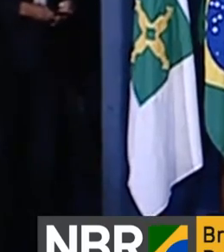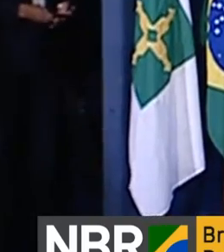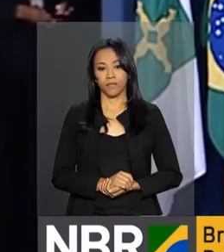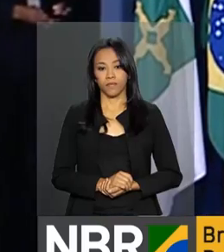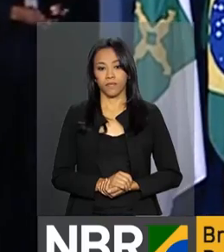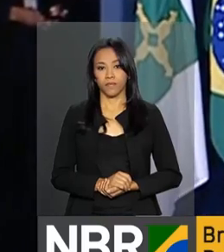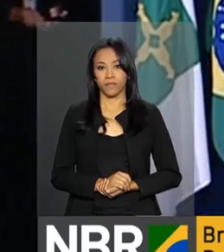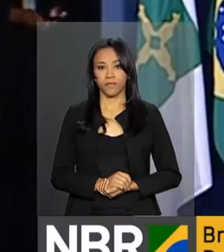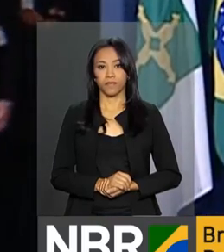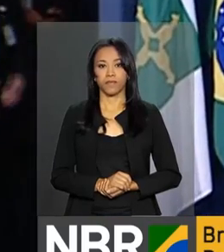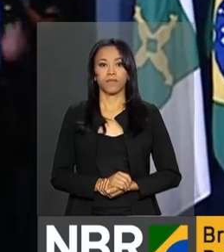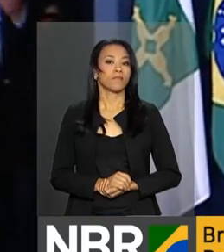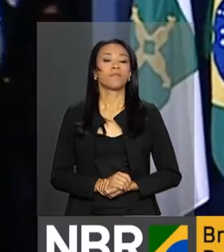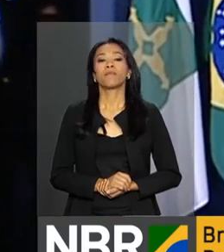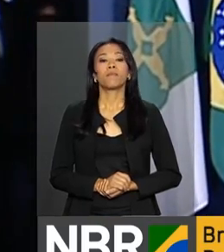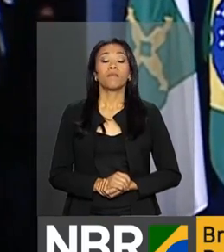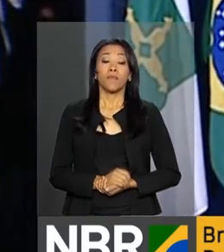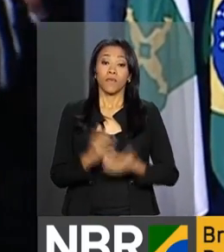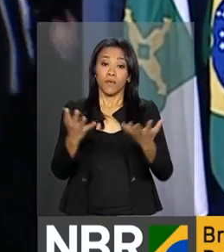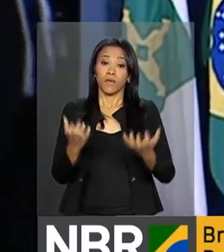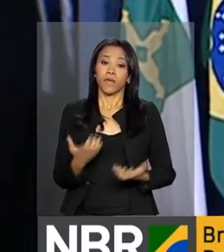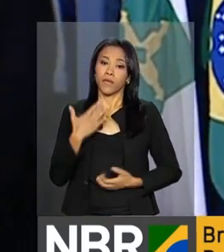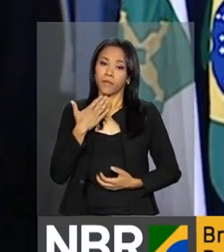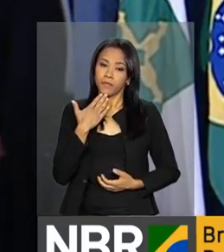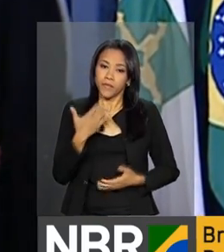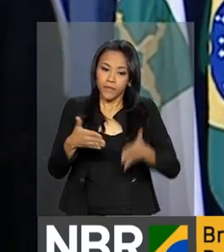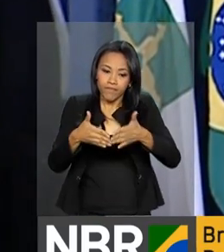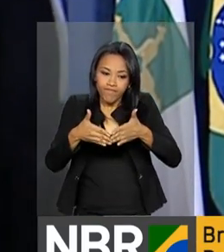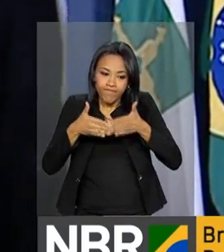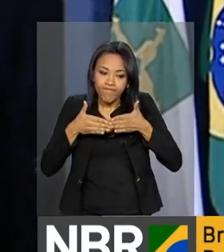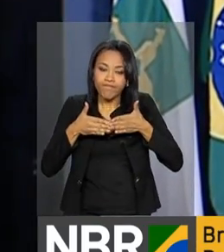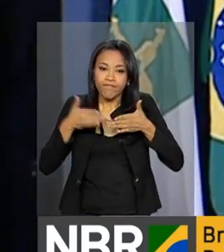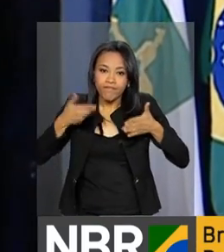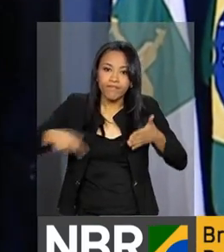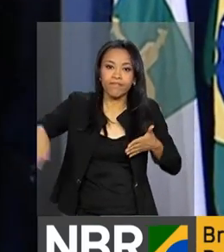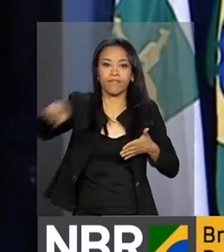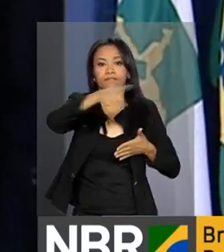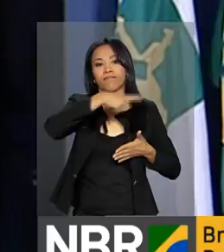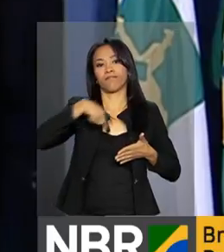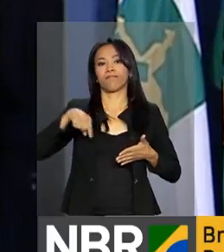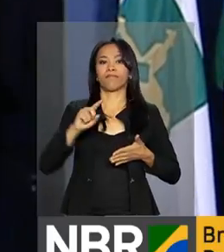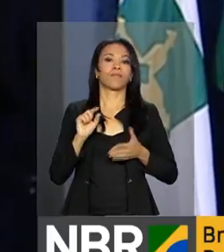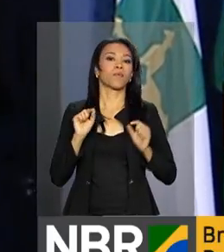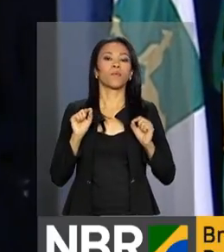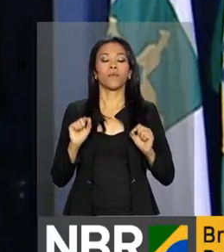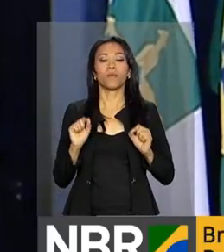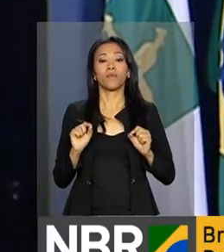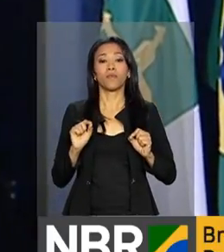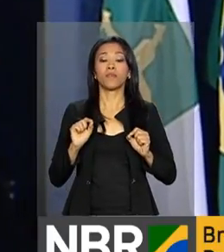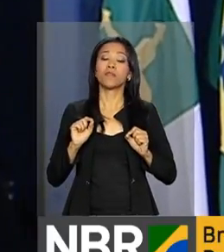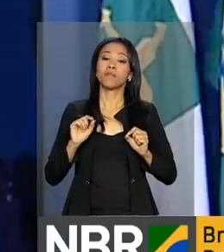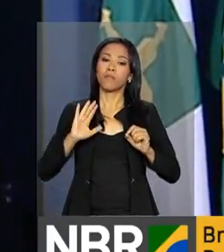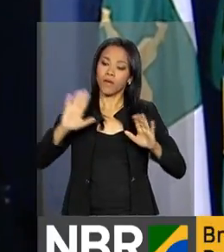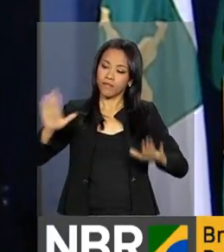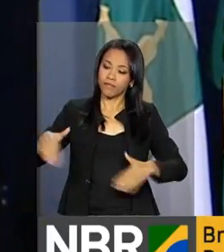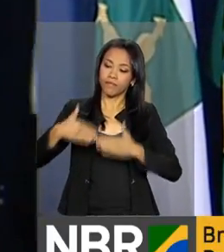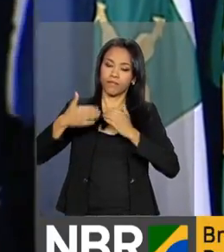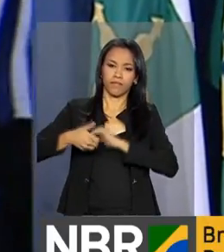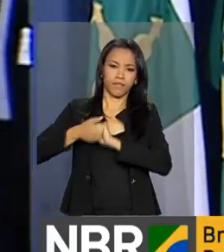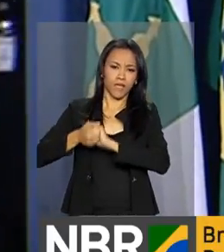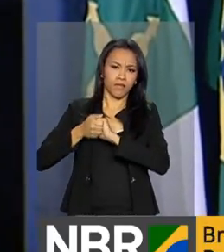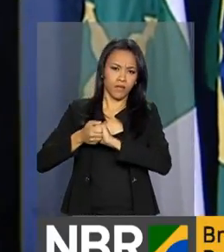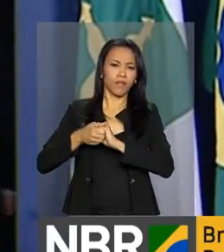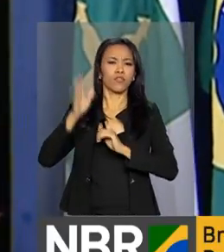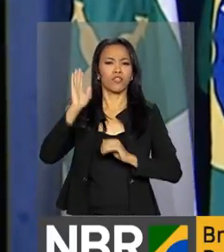eu quero pedir licença a todos é para saudar as autoridades que já